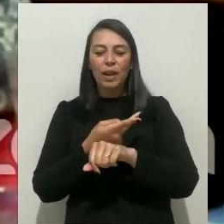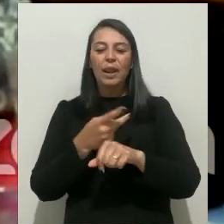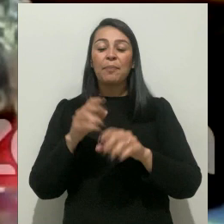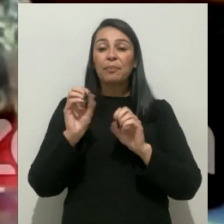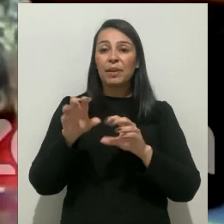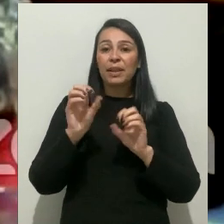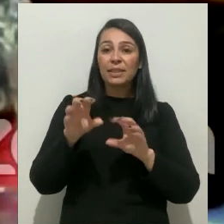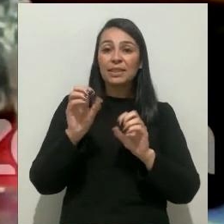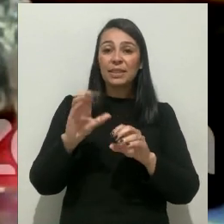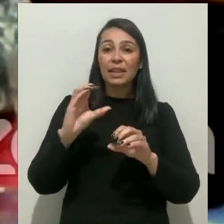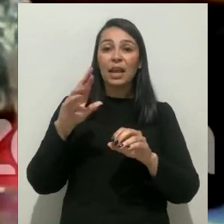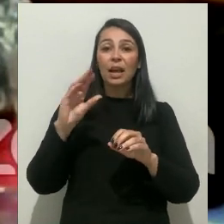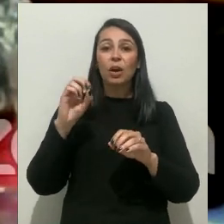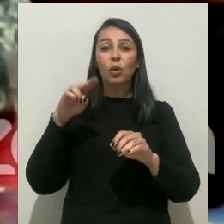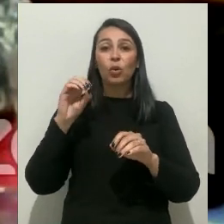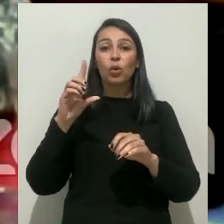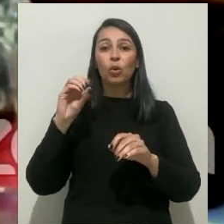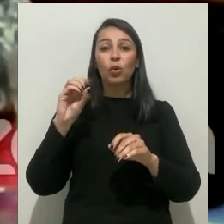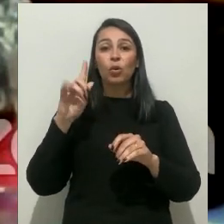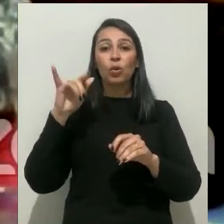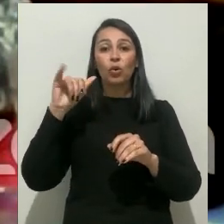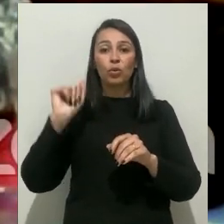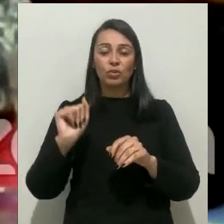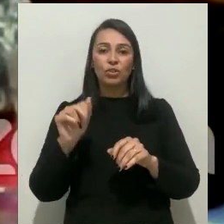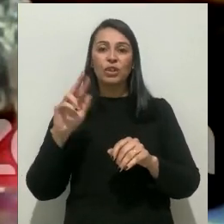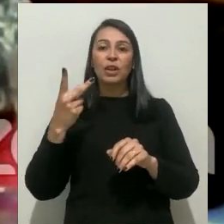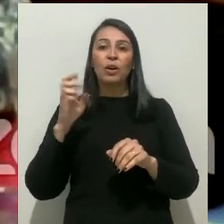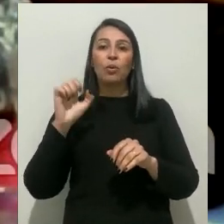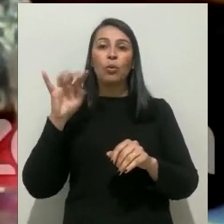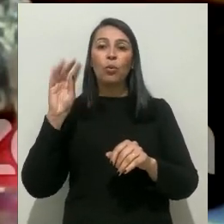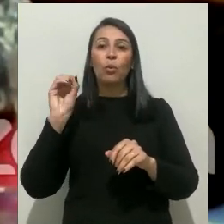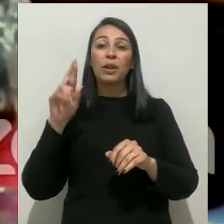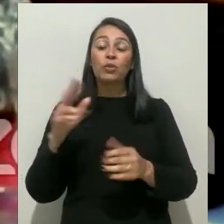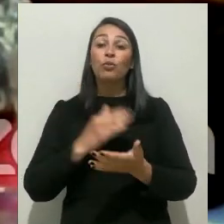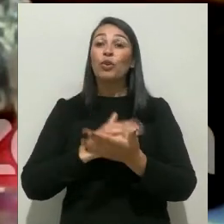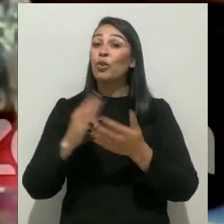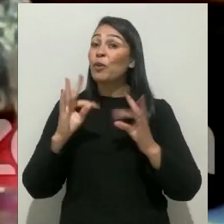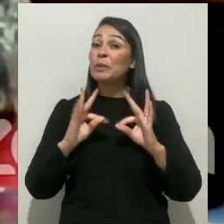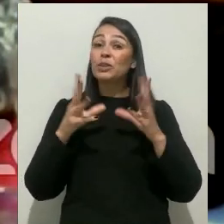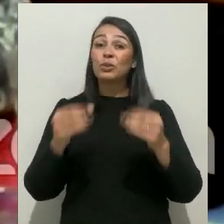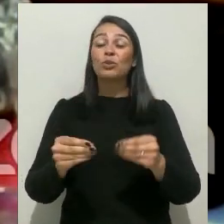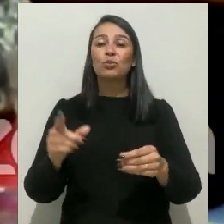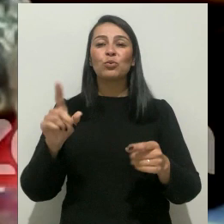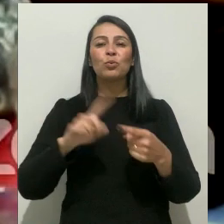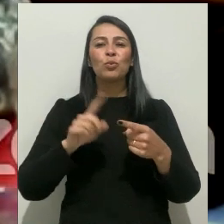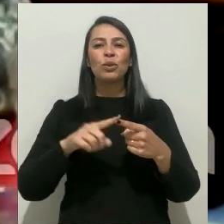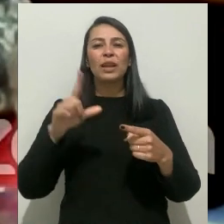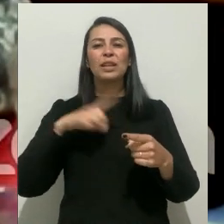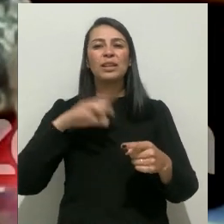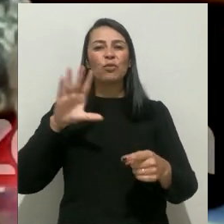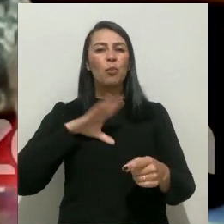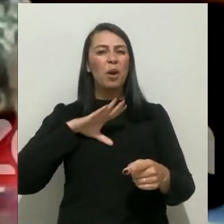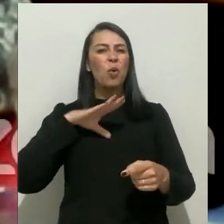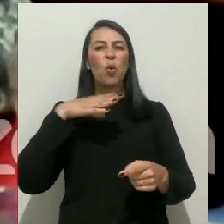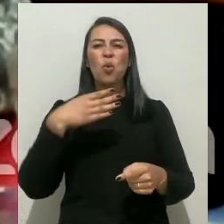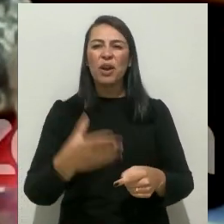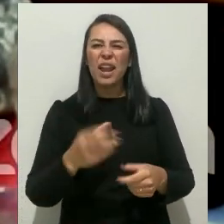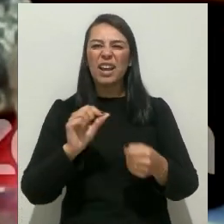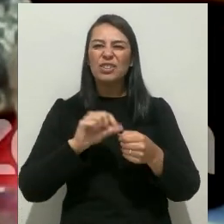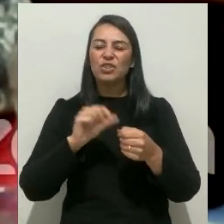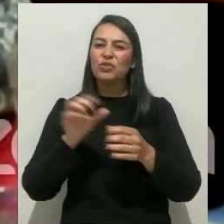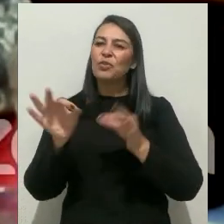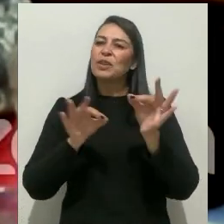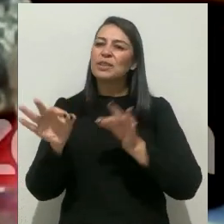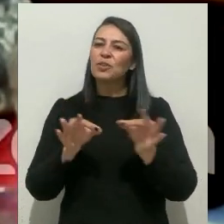na cronologia, o Heitor foi precursor disso tudo. Ele teve uma coragem absurda de fazer esse projeto e